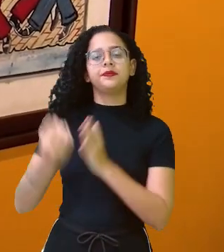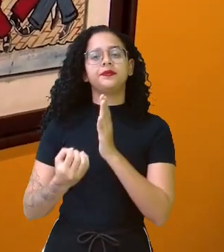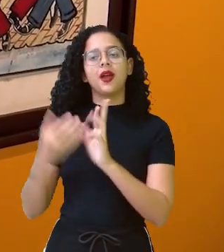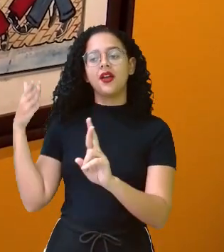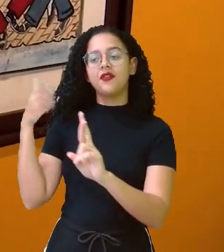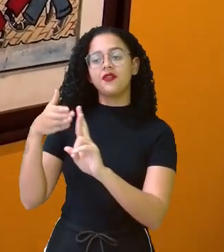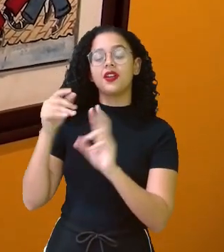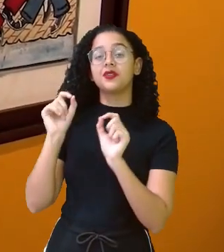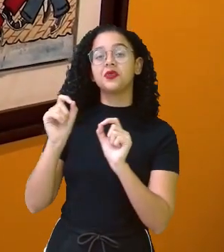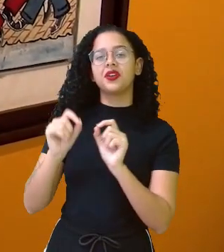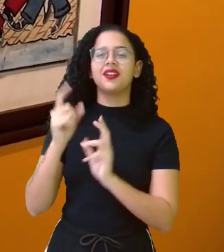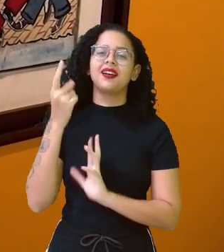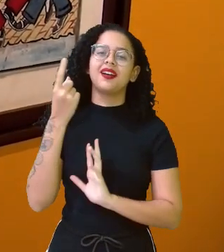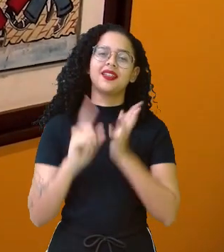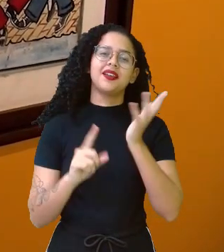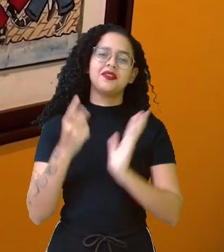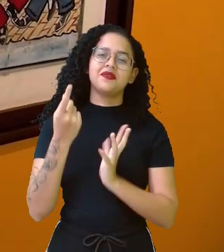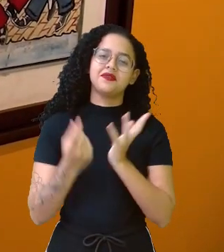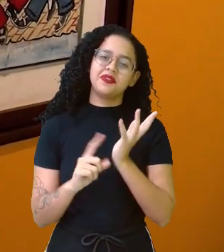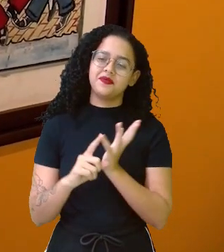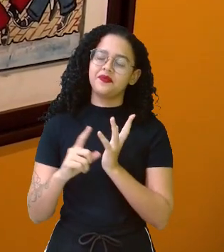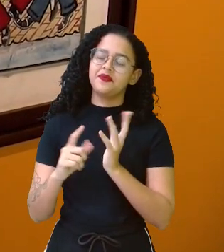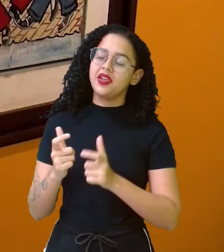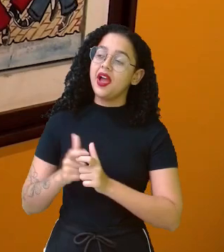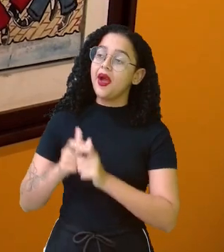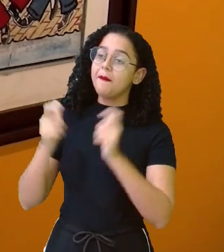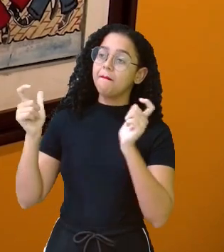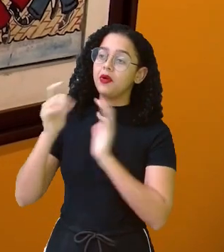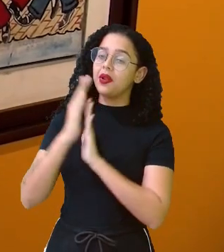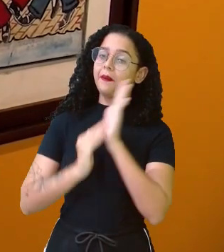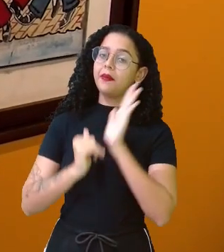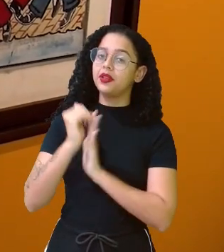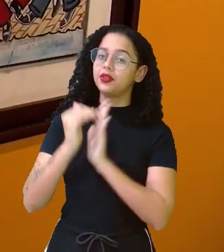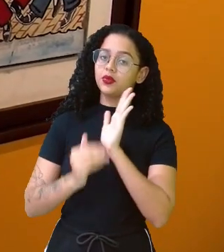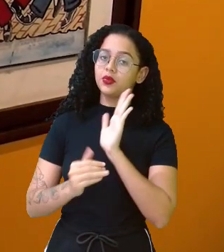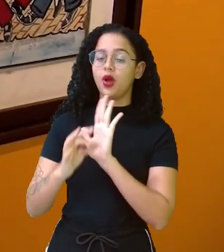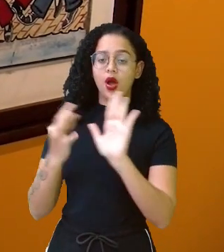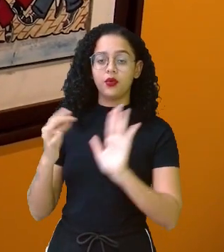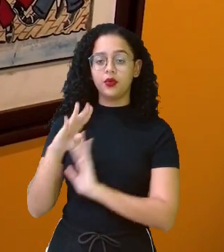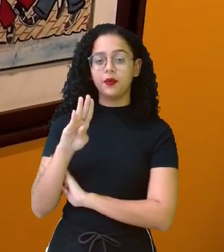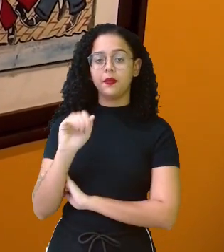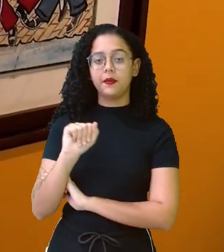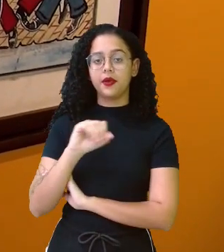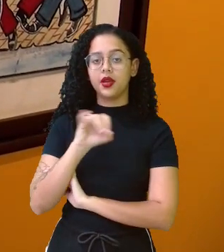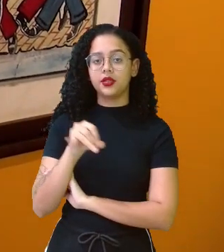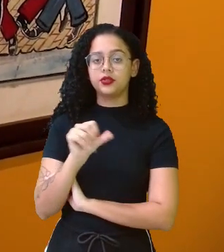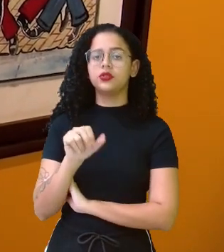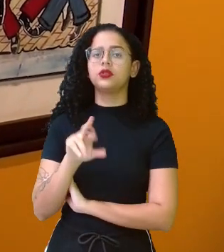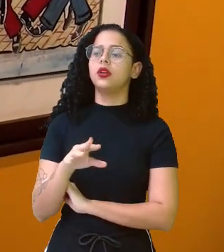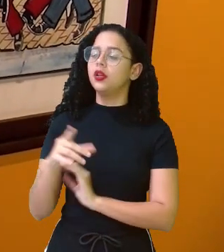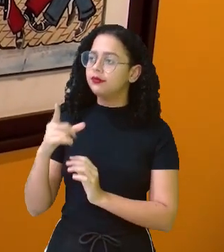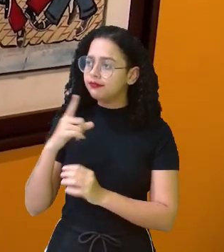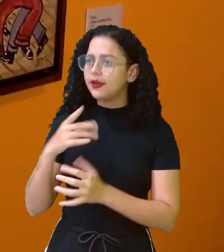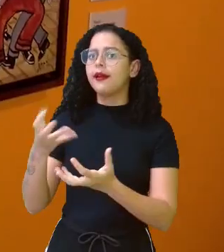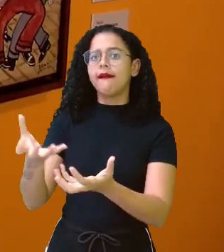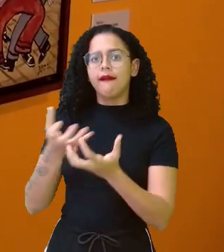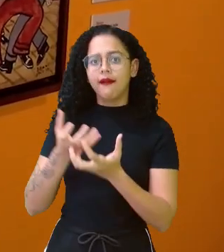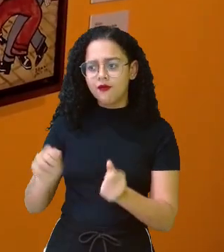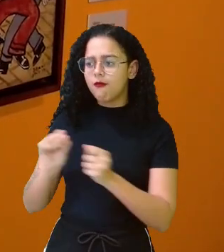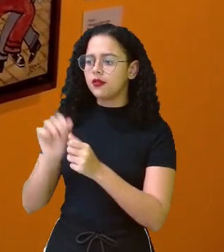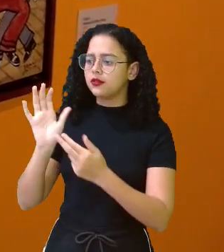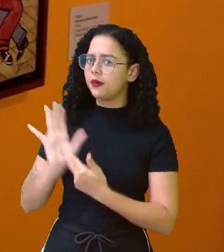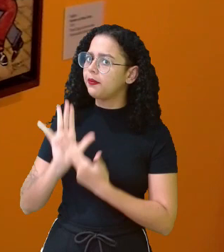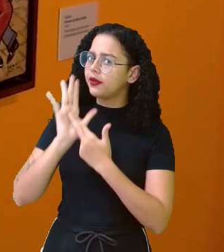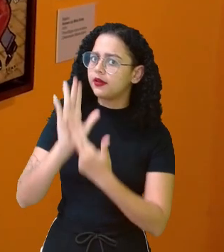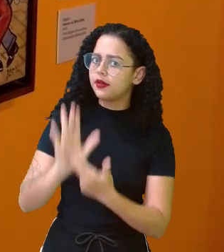referência o carnaval. Não é à toa que boa parte das pinturas realizadas por Bajado, ele sempre faz questão de fazer representações que